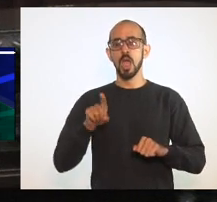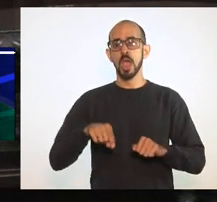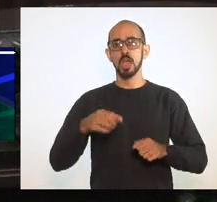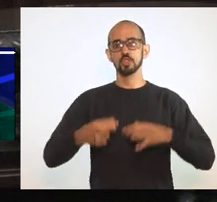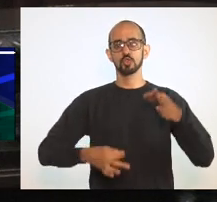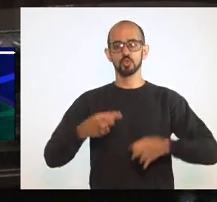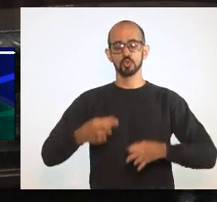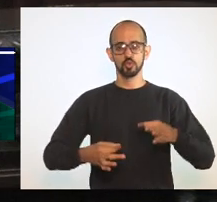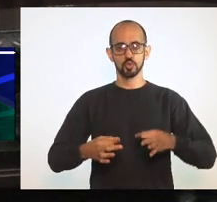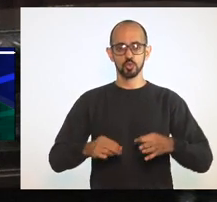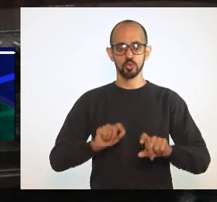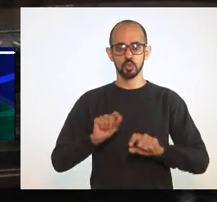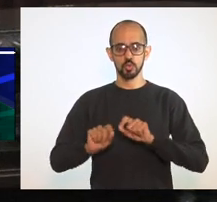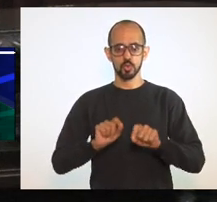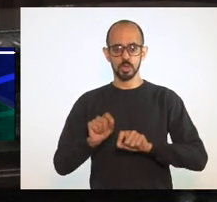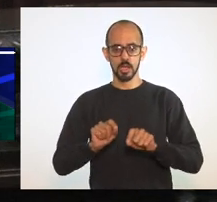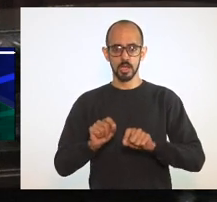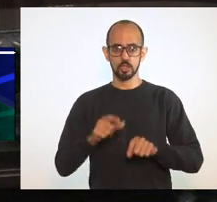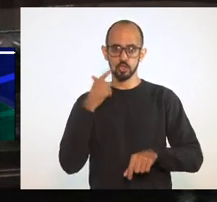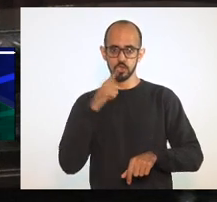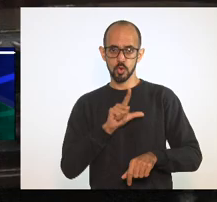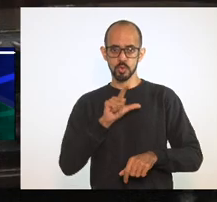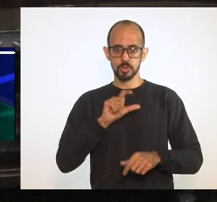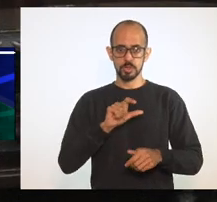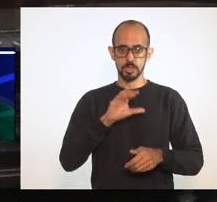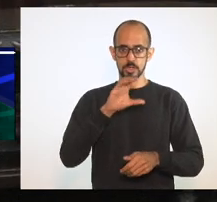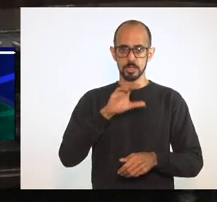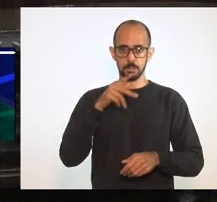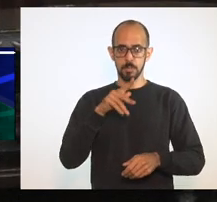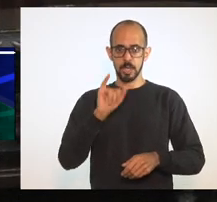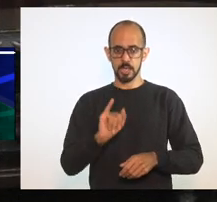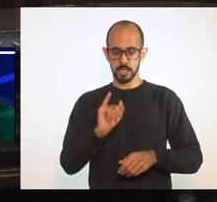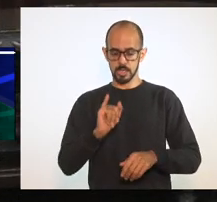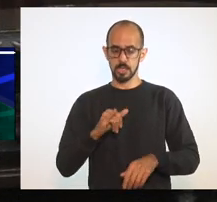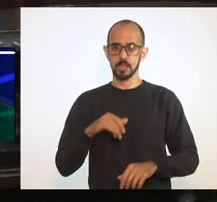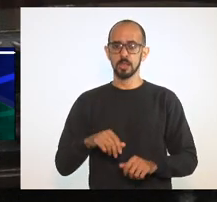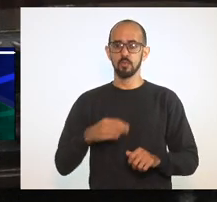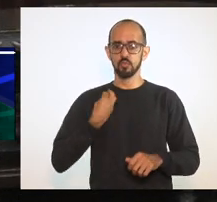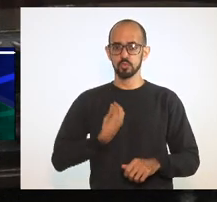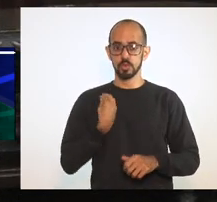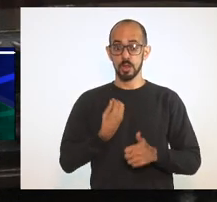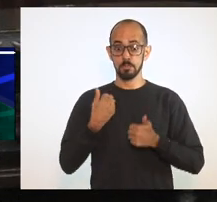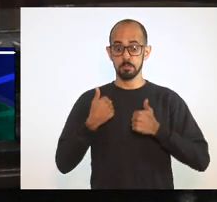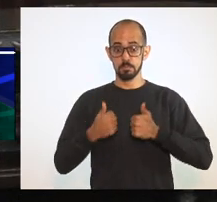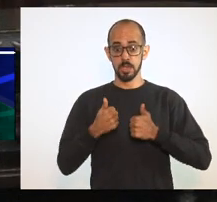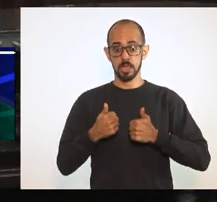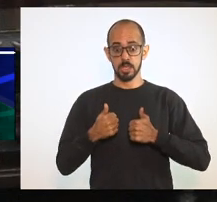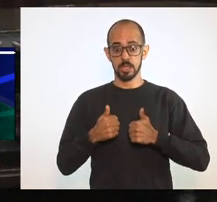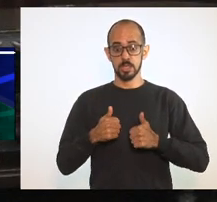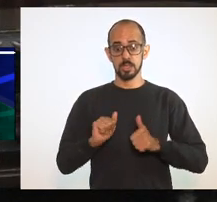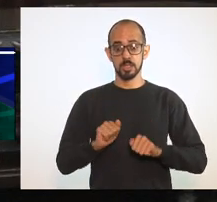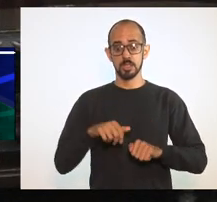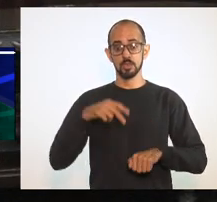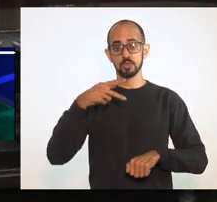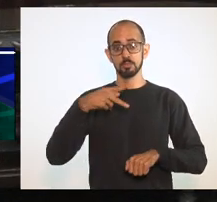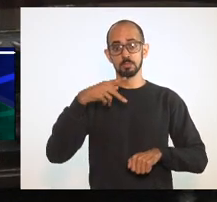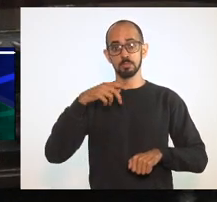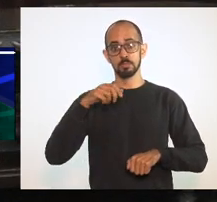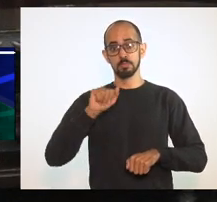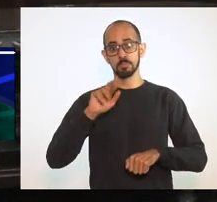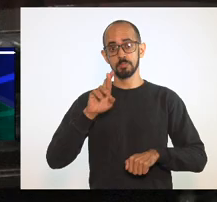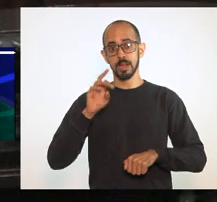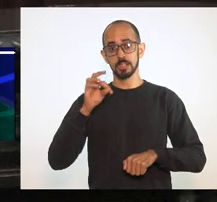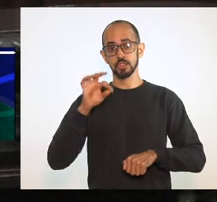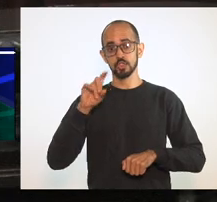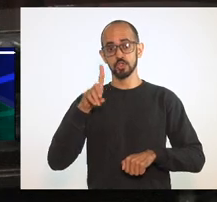possa instalar a CPI, a gente espera até quinta-feira instalar a CPI, que os partidos possam indicar os nomes para a